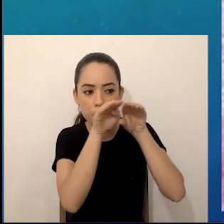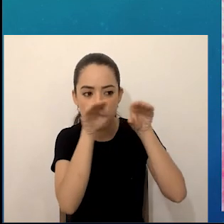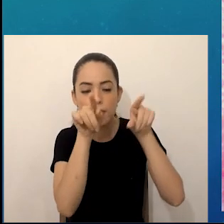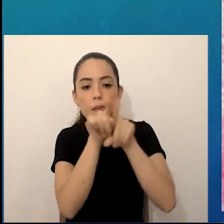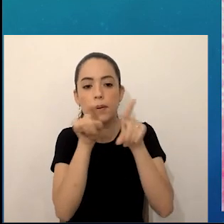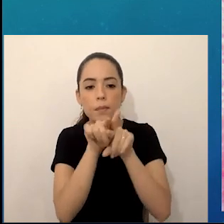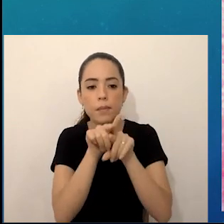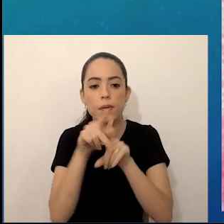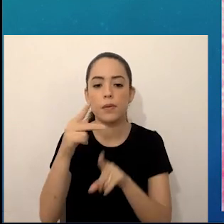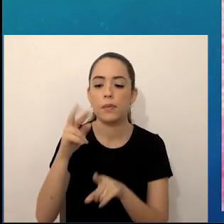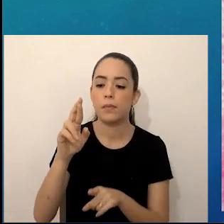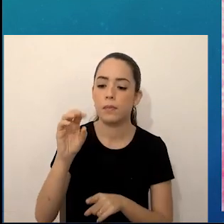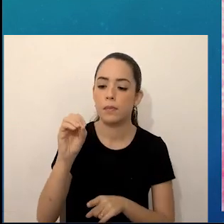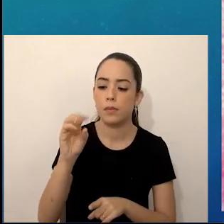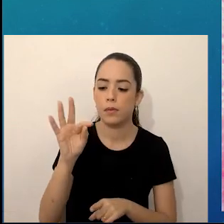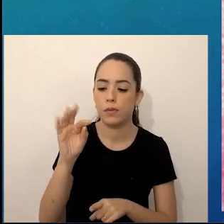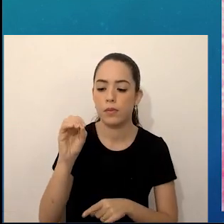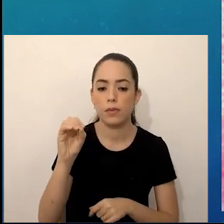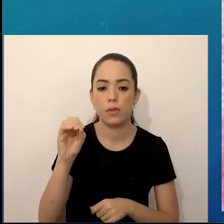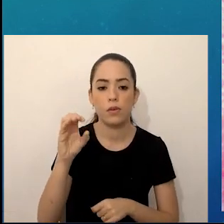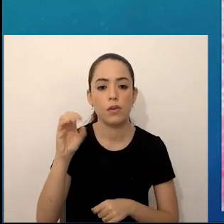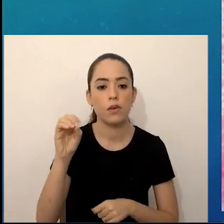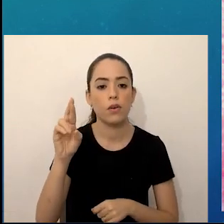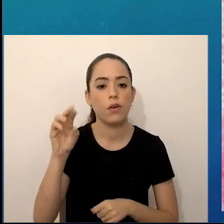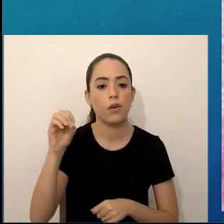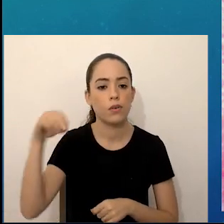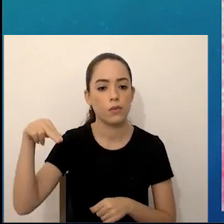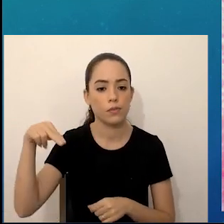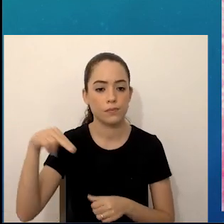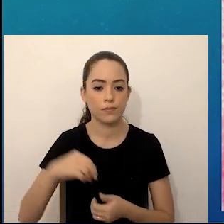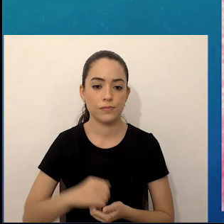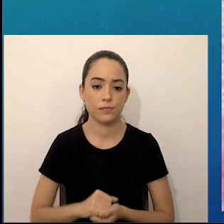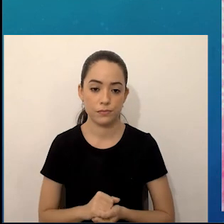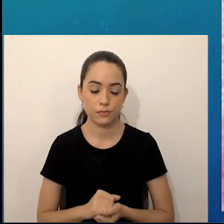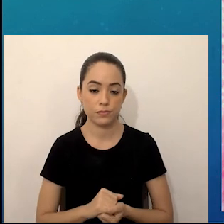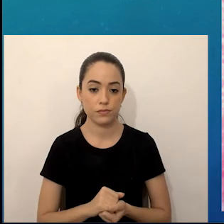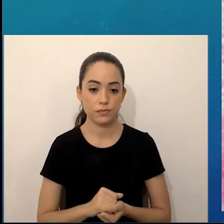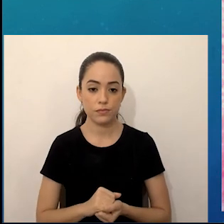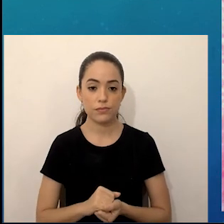mesoderma da placa pré-cordal e ao notocorda.